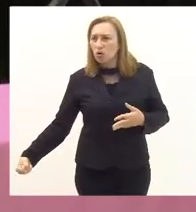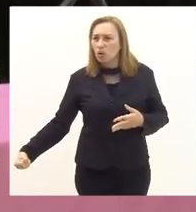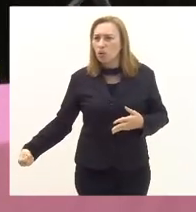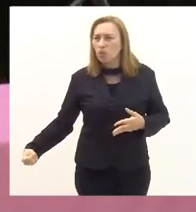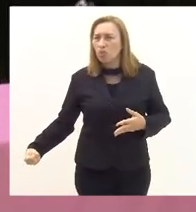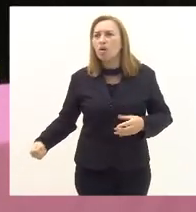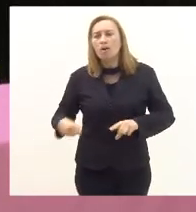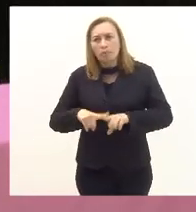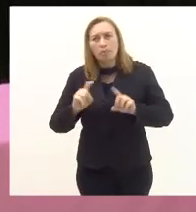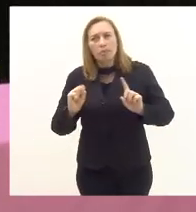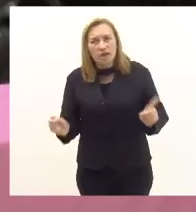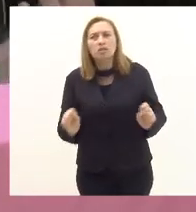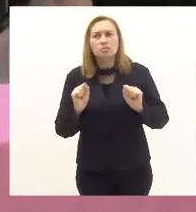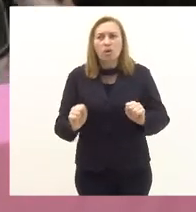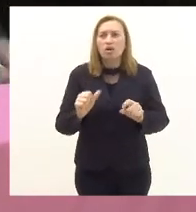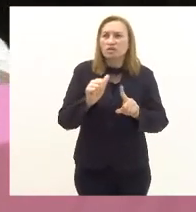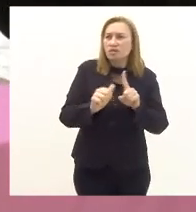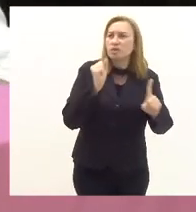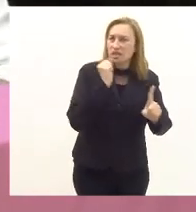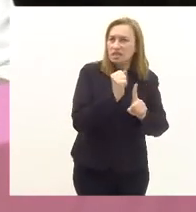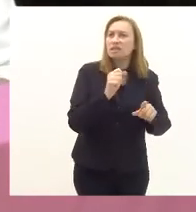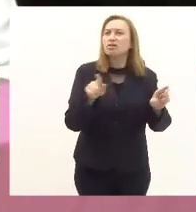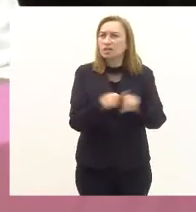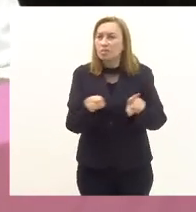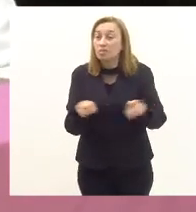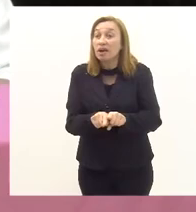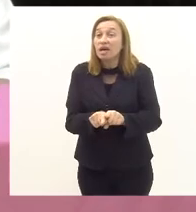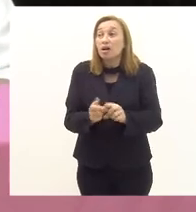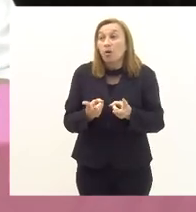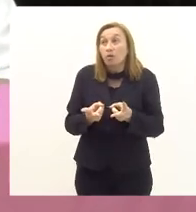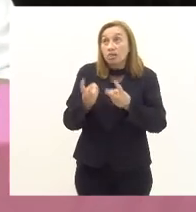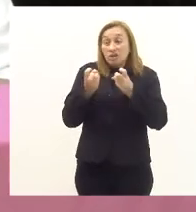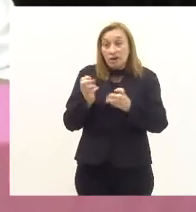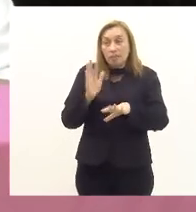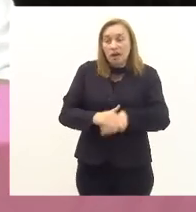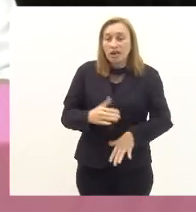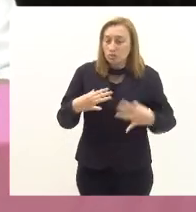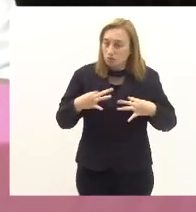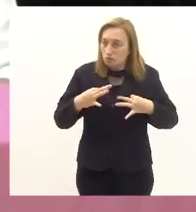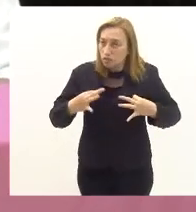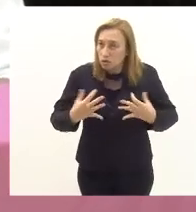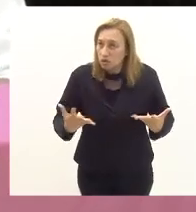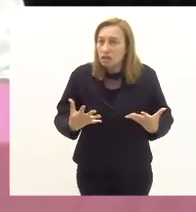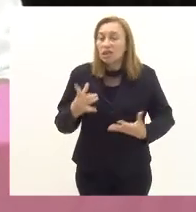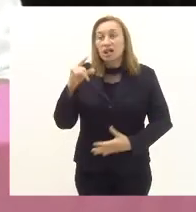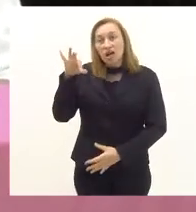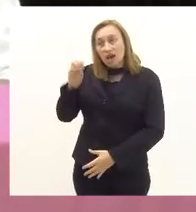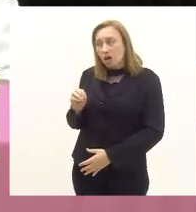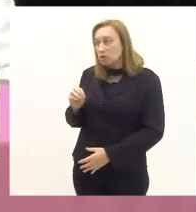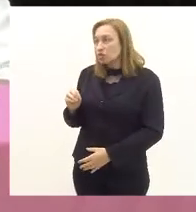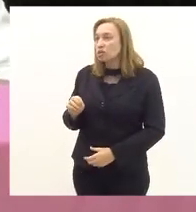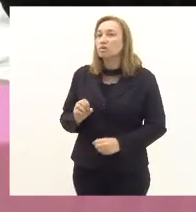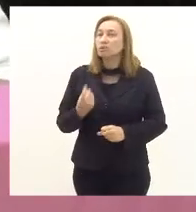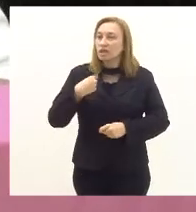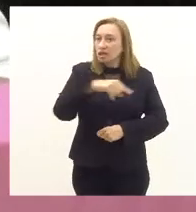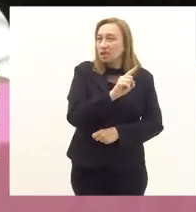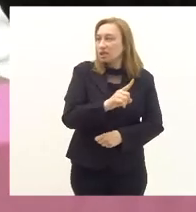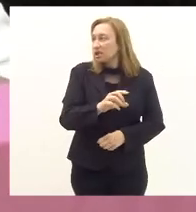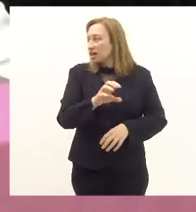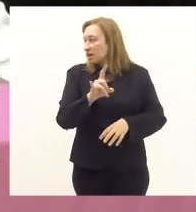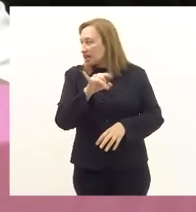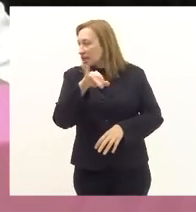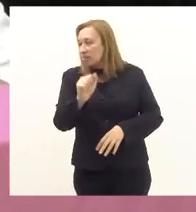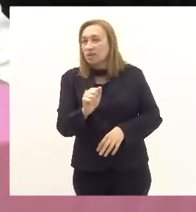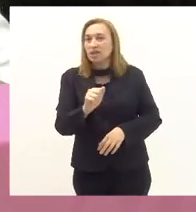ser um feminicídio também. É isso que a gente tem que fazer, eu me coloco à disposição. Ô, Cláudio, para a gente, de repente, ir na Academia de Polícia e